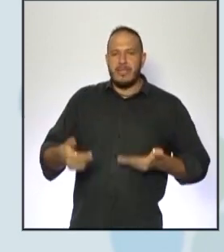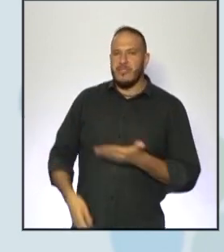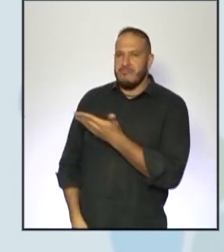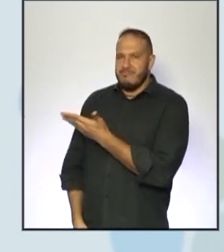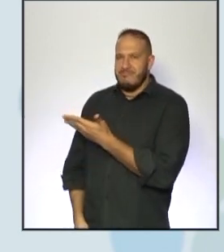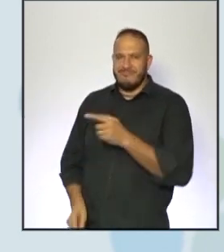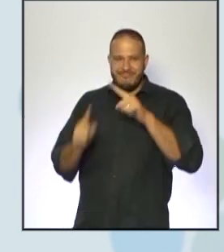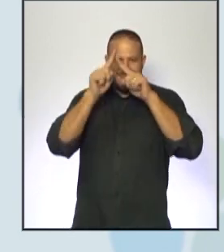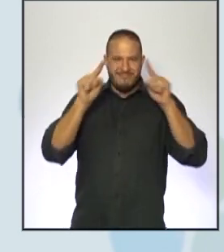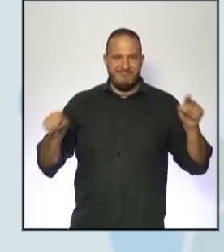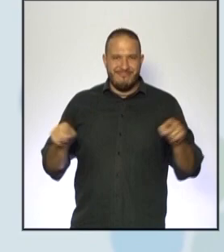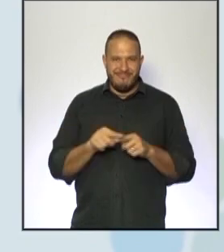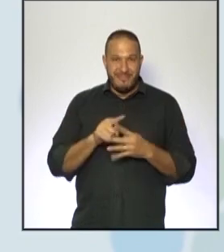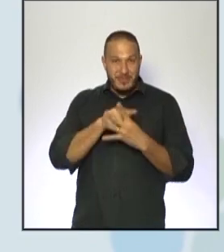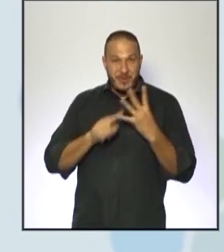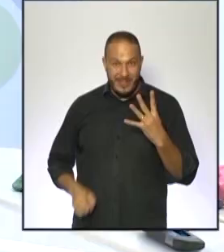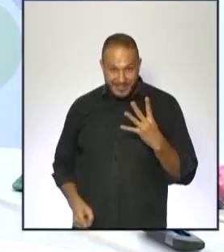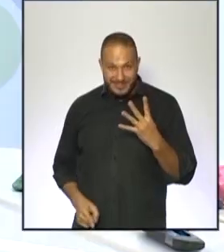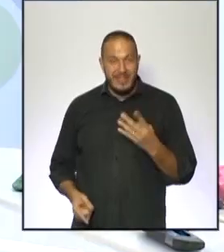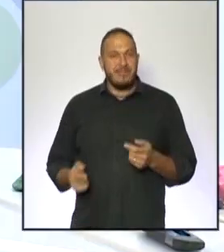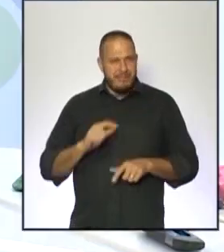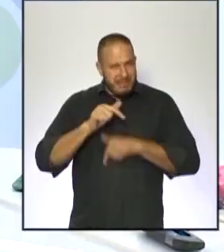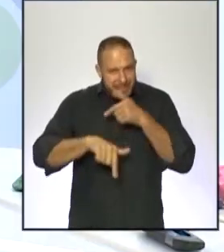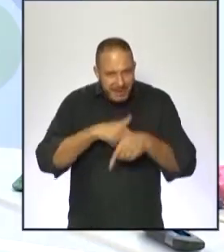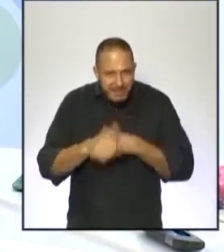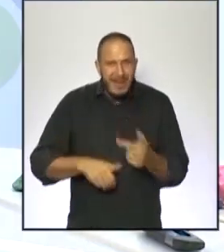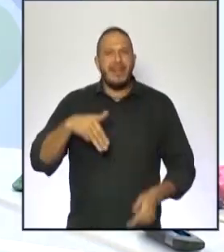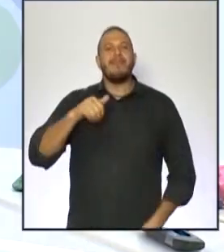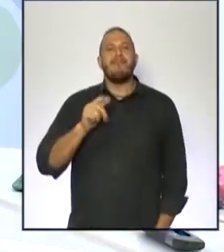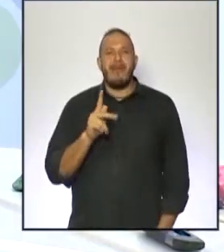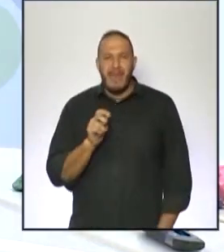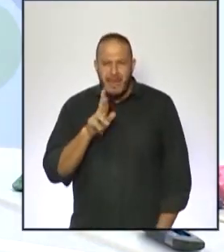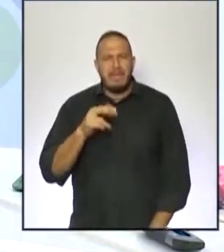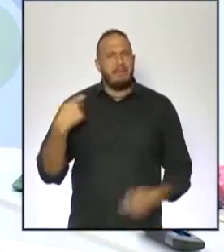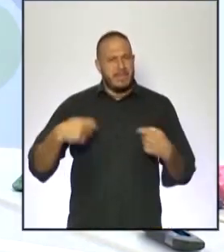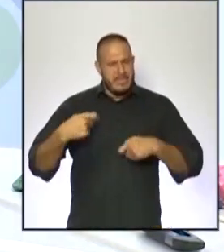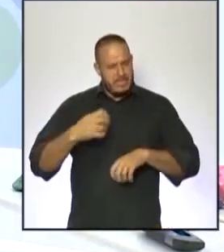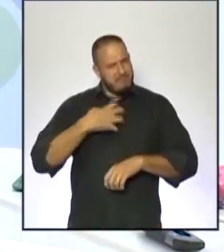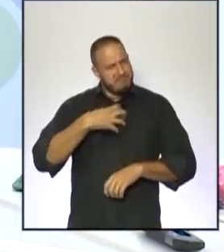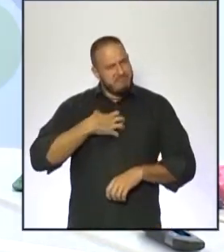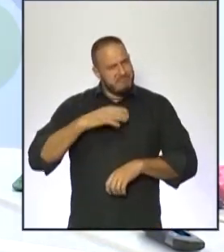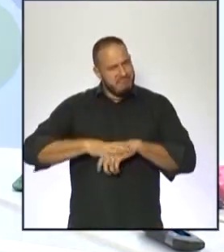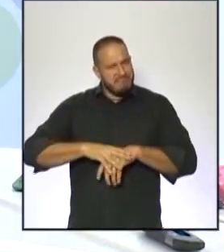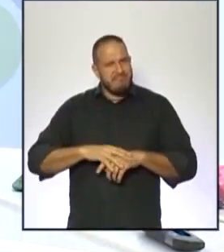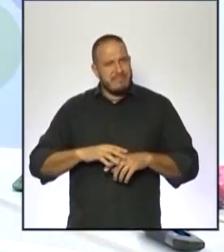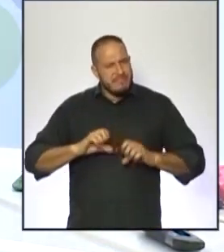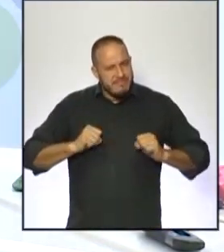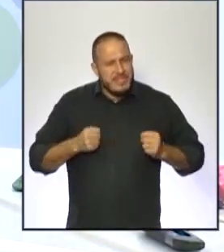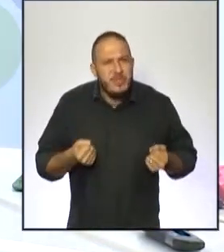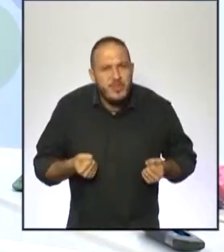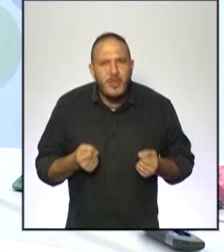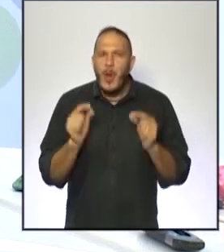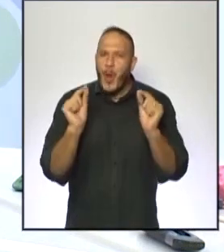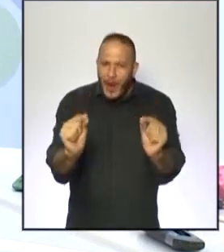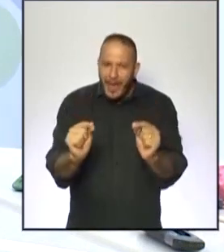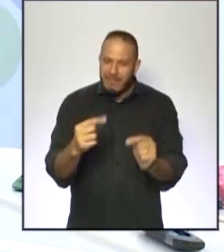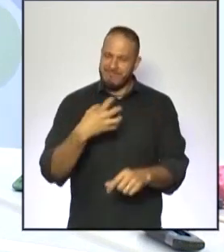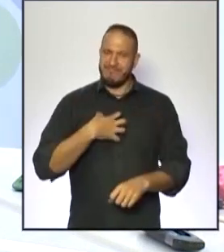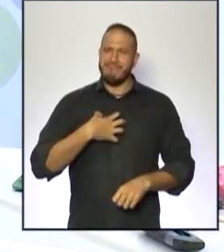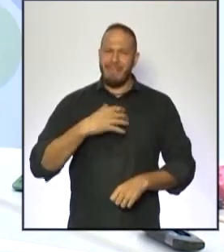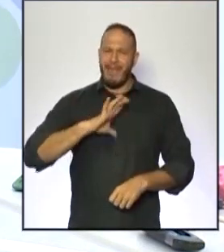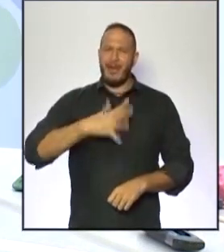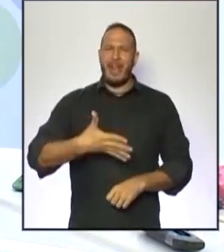colaboração. Então, para fazer um trabalho maker, a gente precisa ter uma atitude. E que atitude é essa? Atitude do